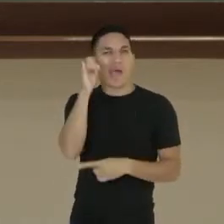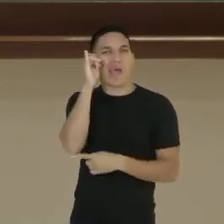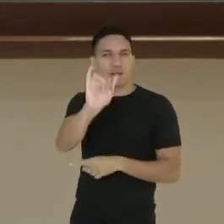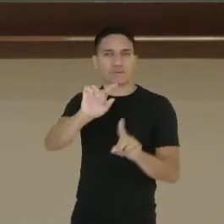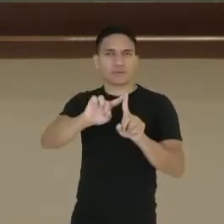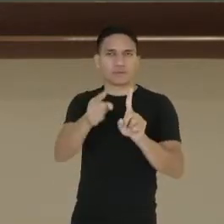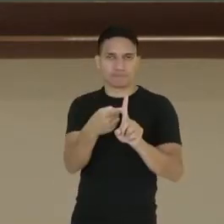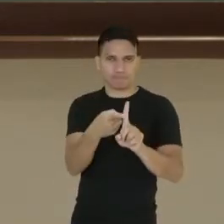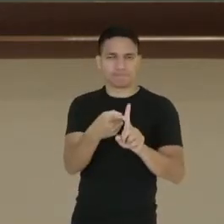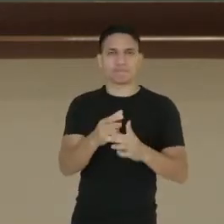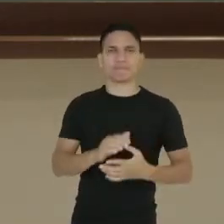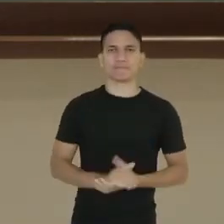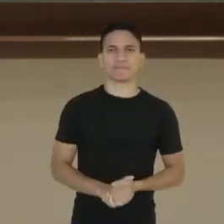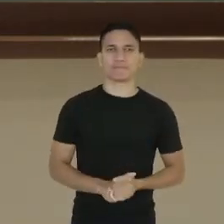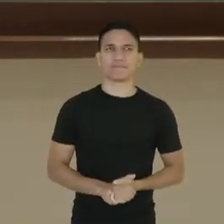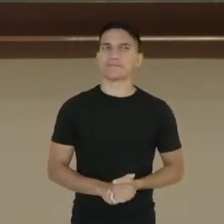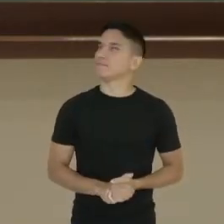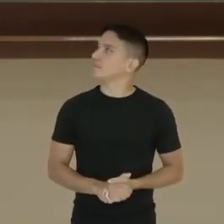para impedir uma gravidez.